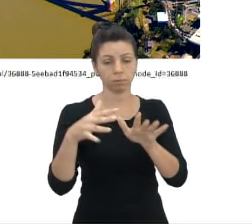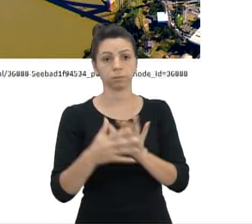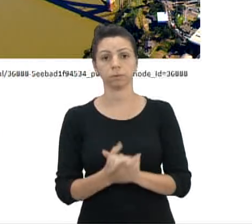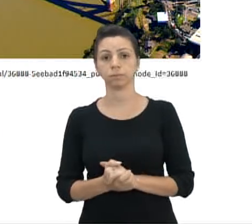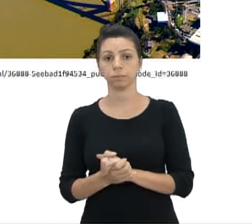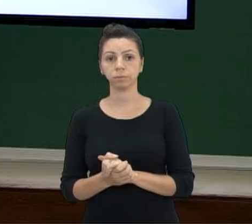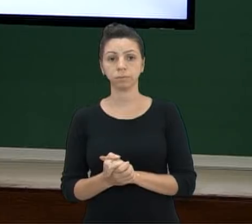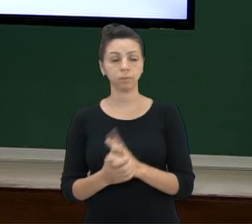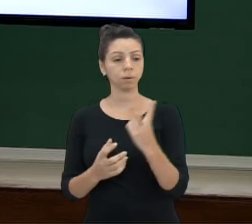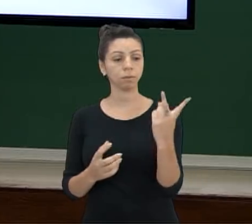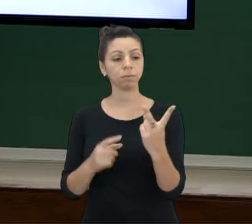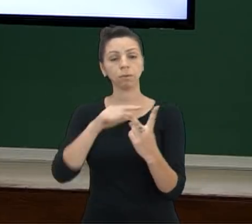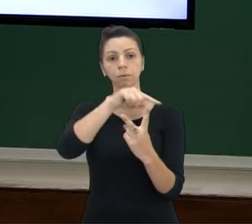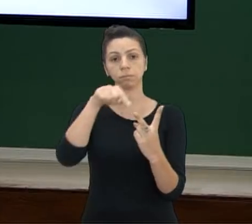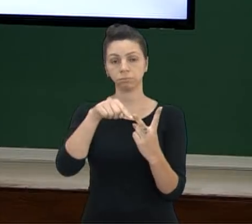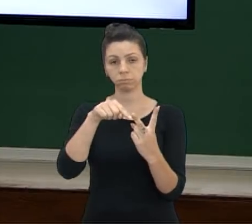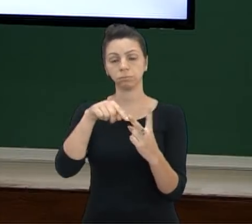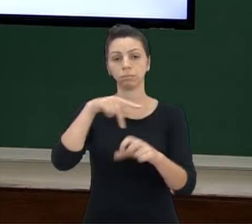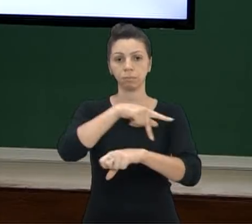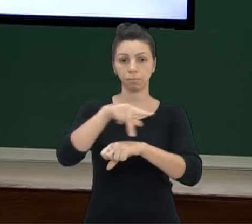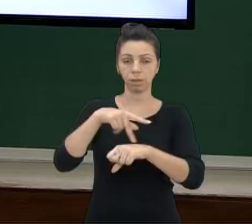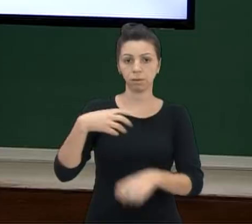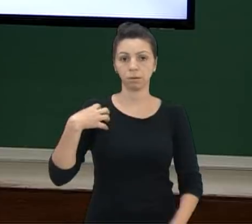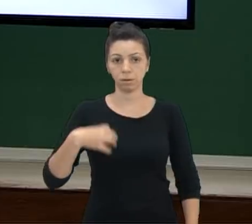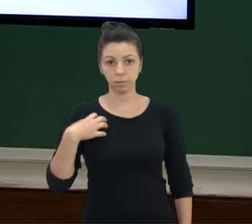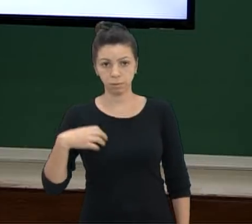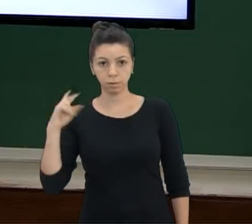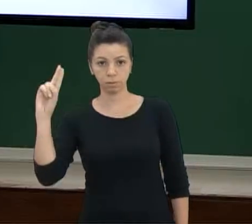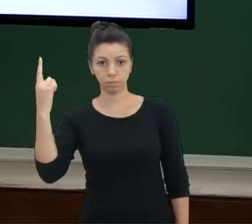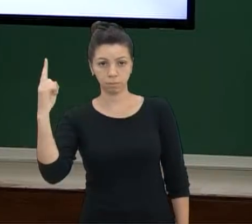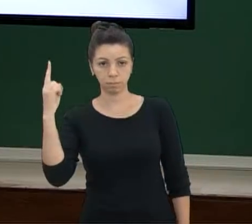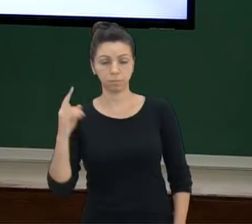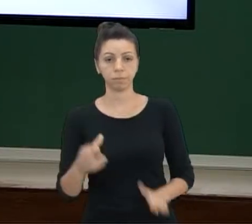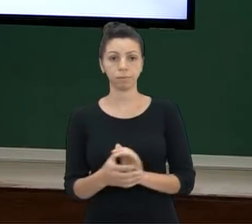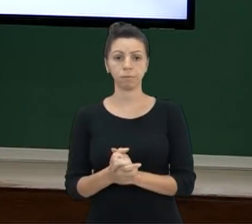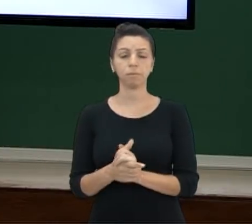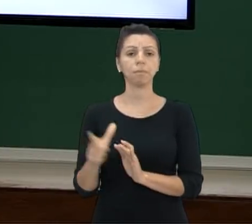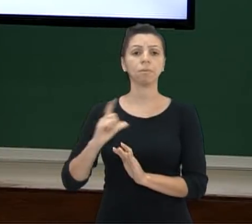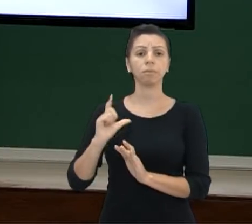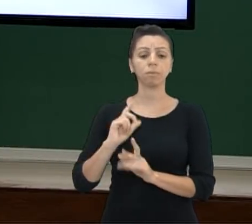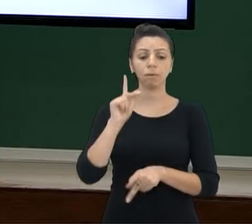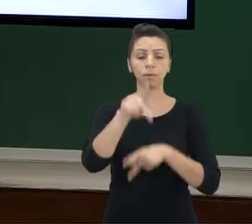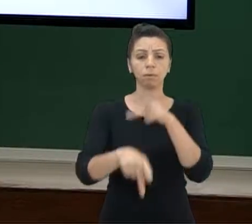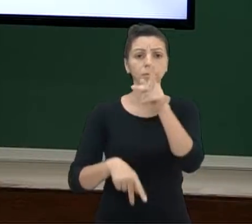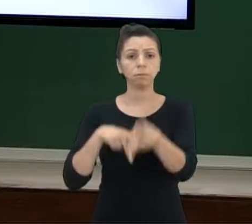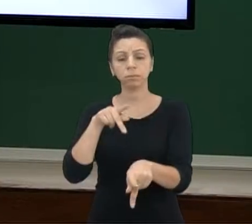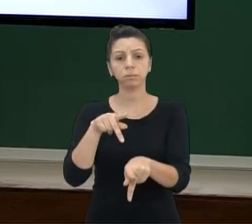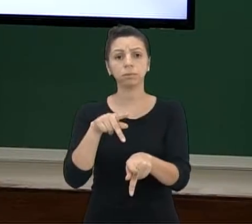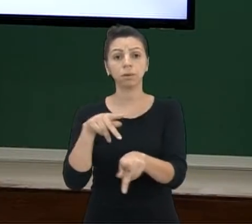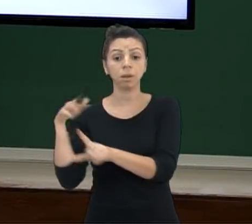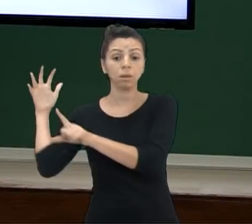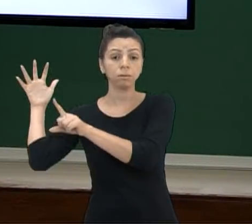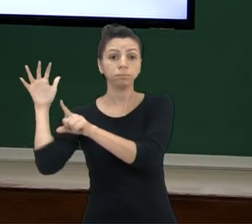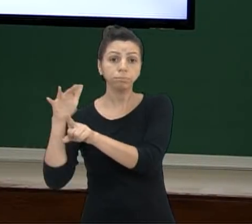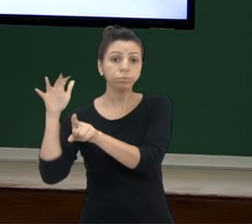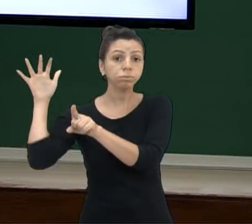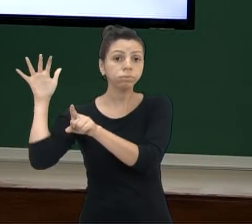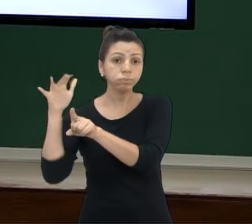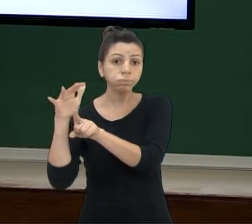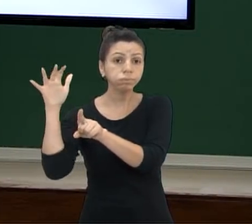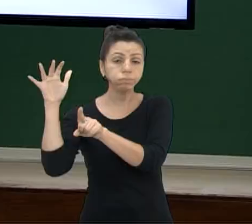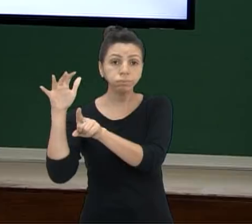que esses dois países, a Argentina e o Uruguai, eles têm na sua população grande influência